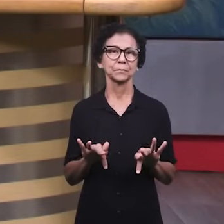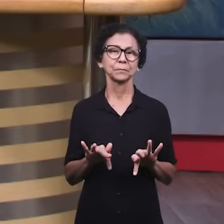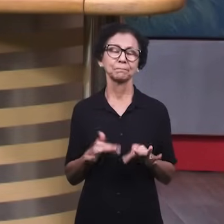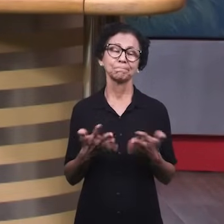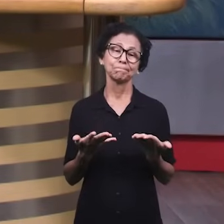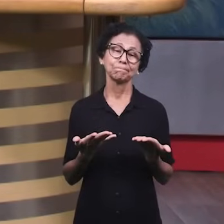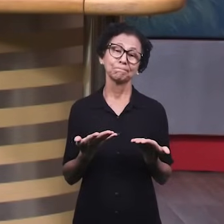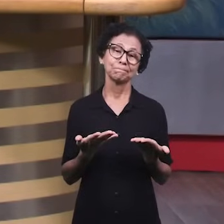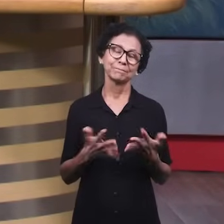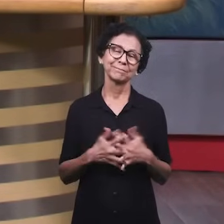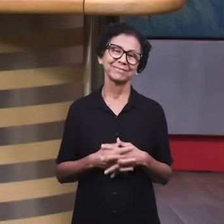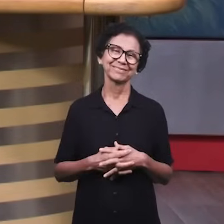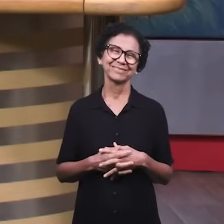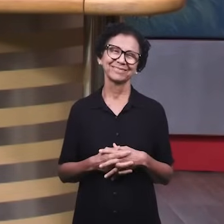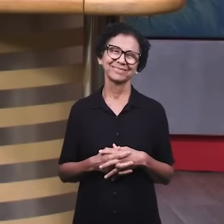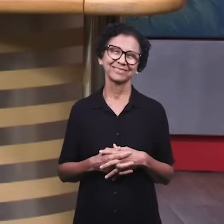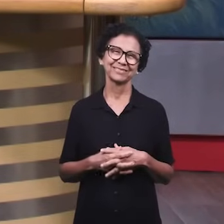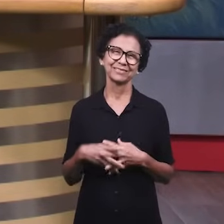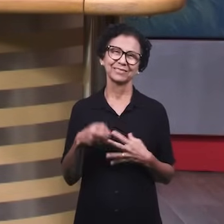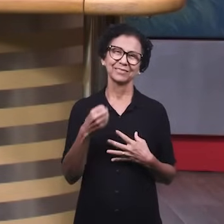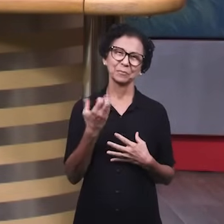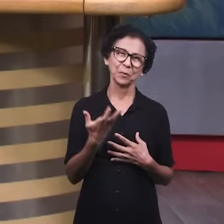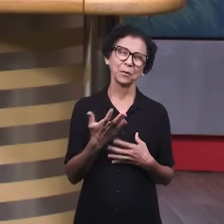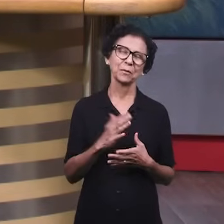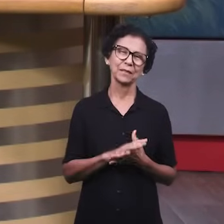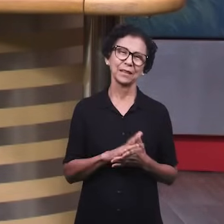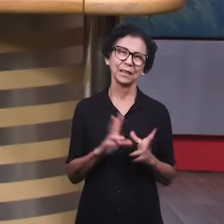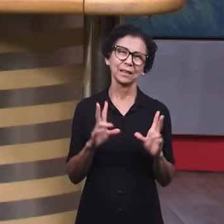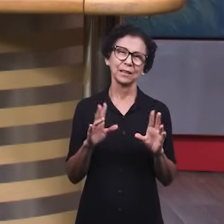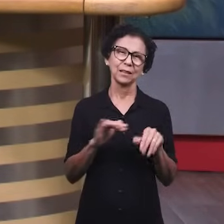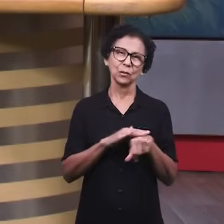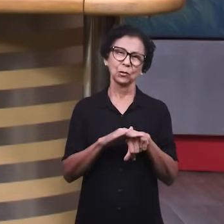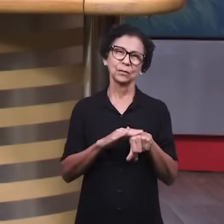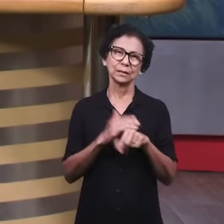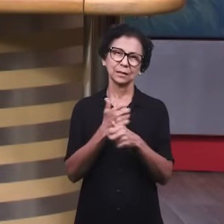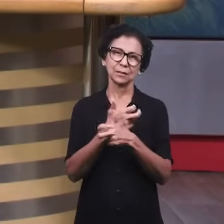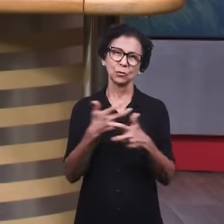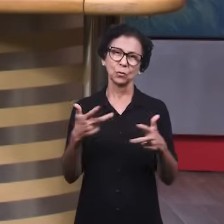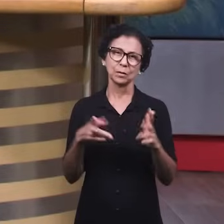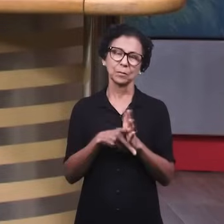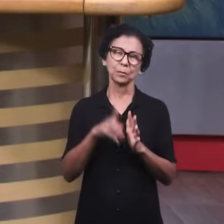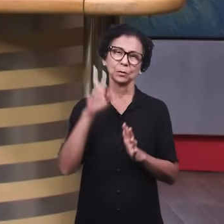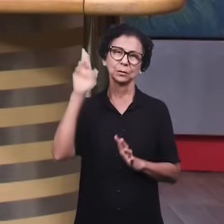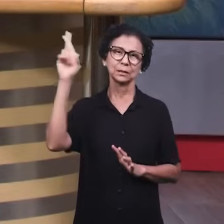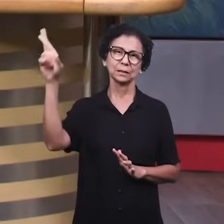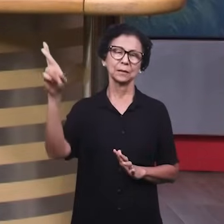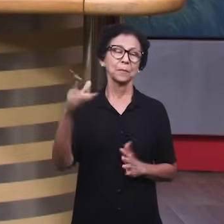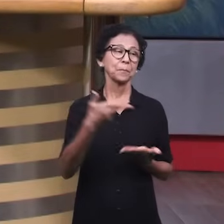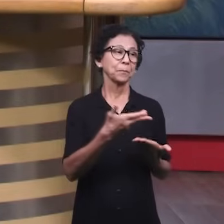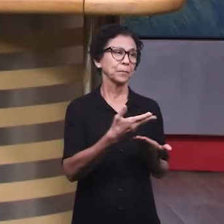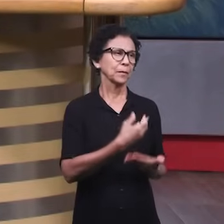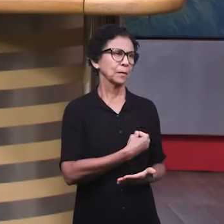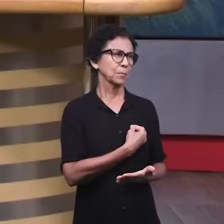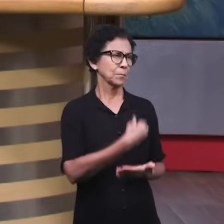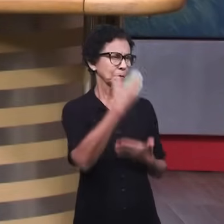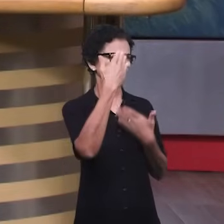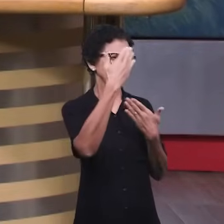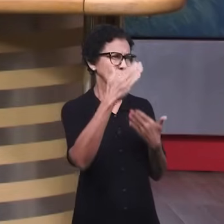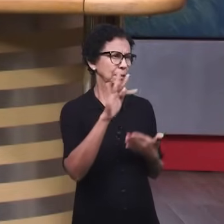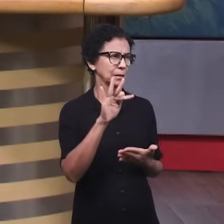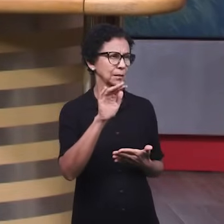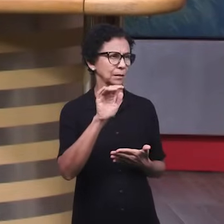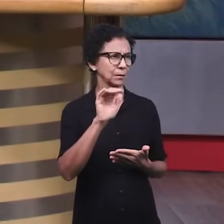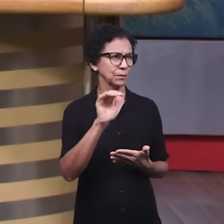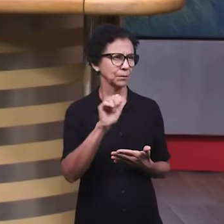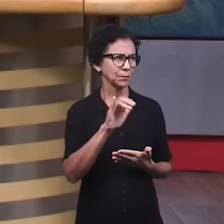encerrar felizmente porque é muito bom a gente ficar tratando dos assuntos do senhor Fábio Obrigado pela sua participação P Senhor amé Eu que